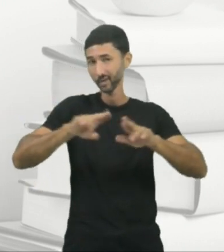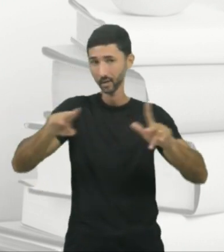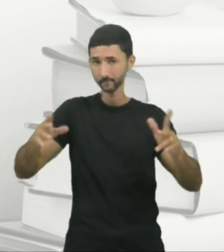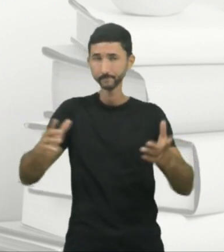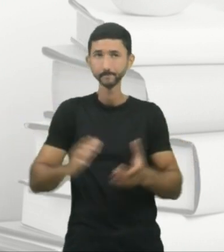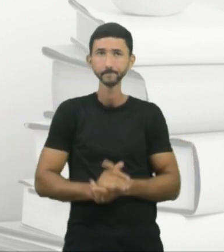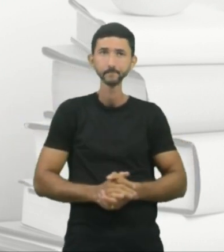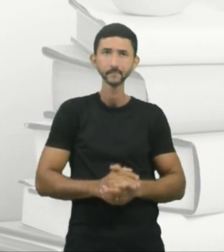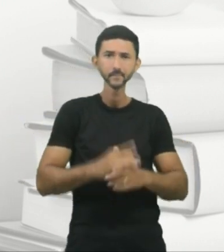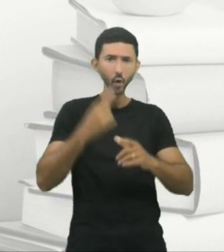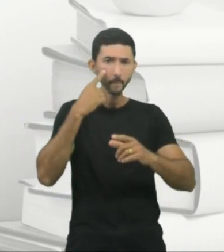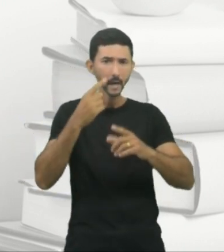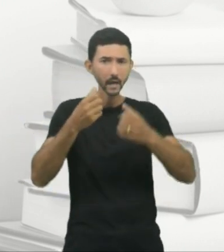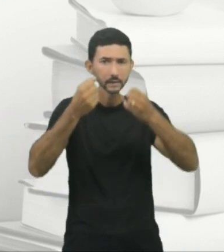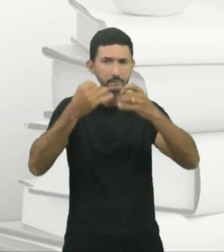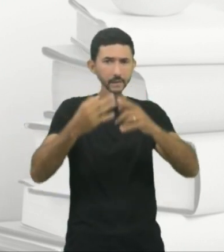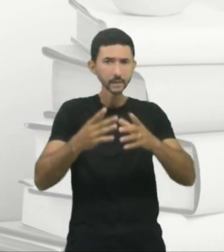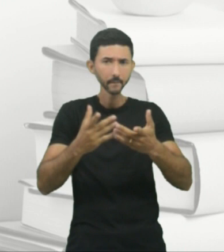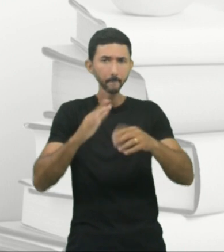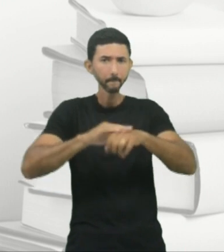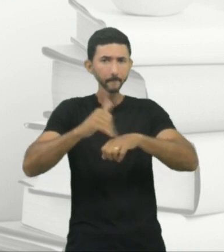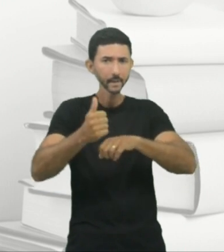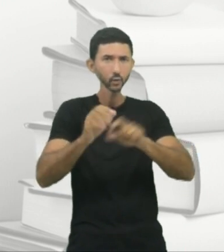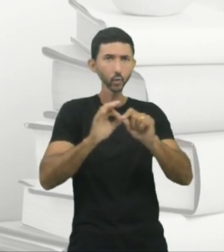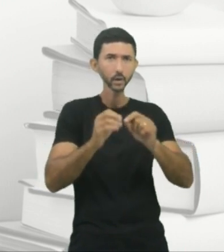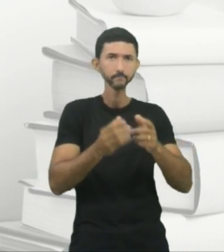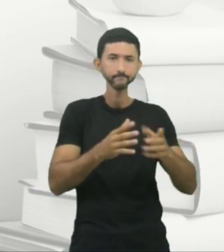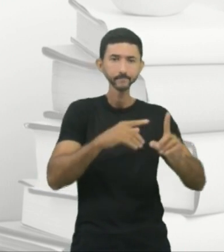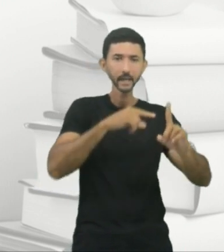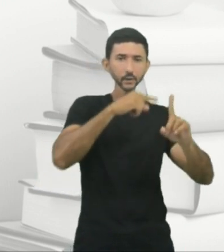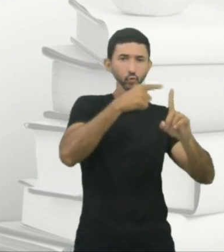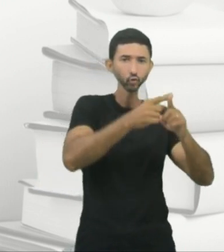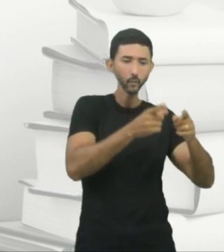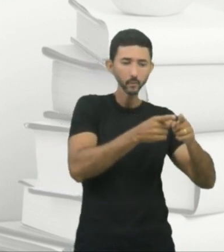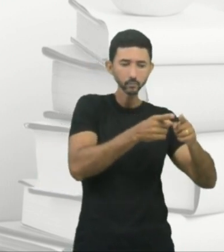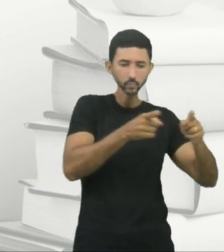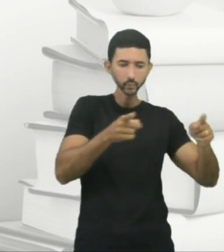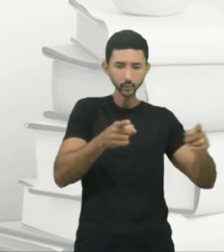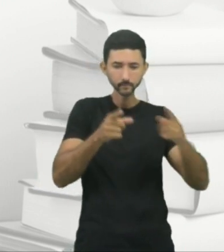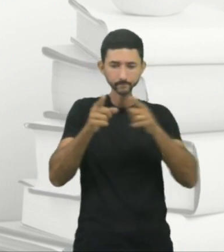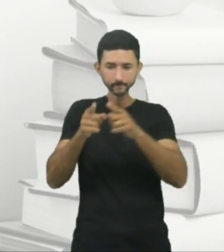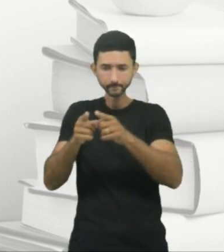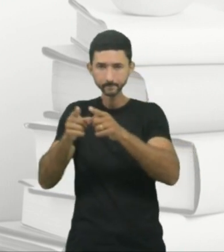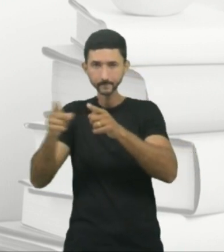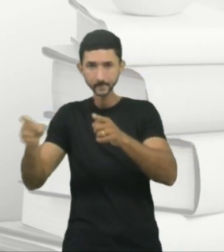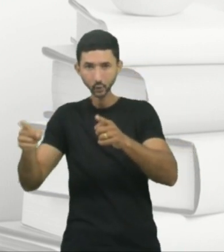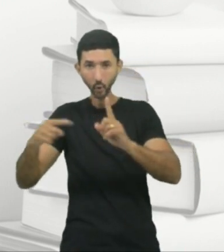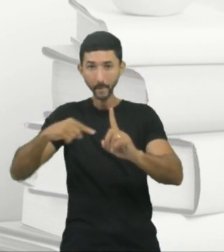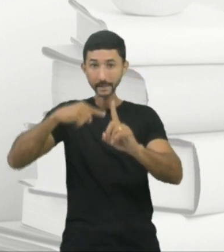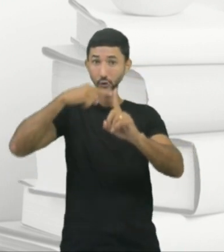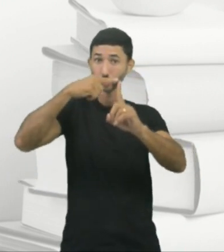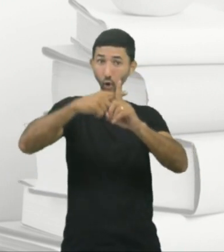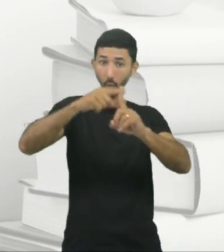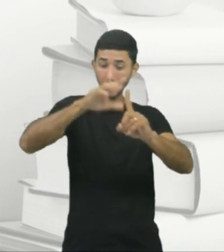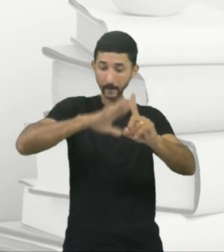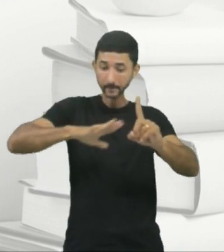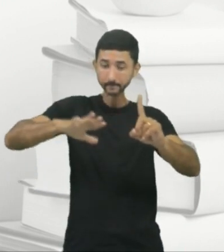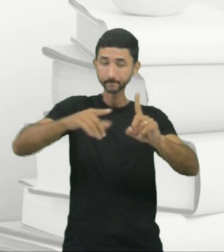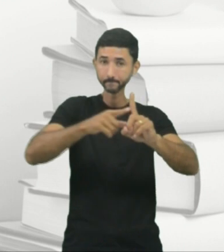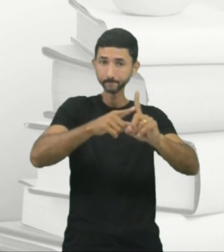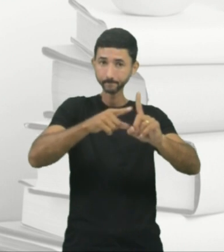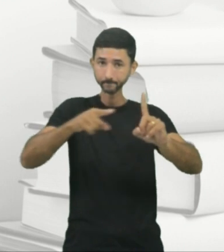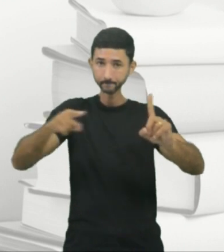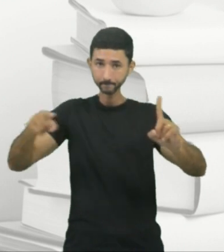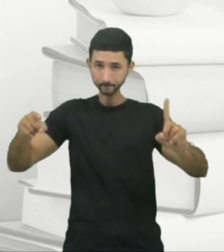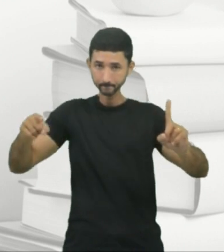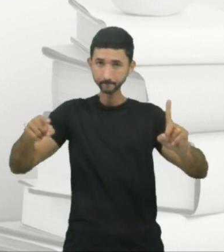Eu coloquei aqui só para exemplificar. E quando você soma essas distâncias, esses espaços de um ponto